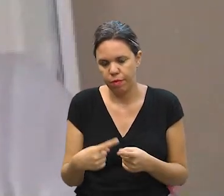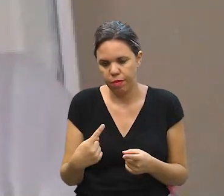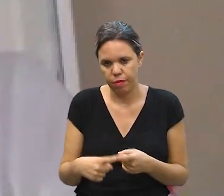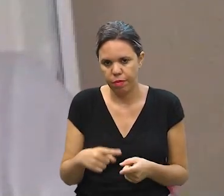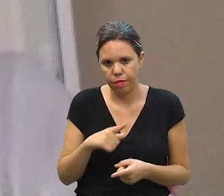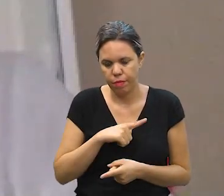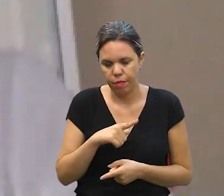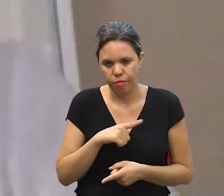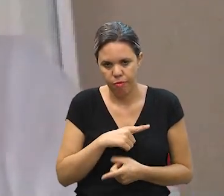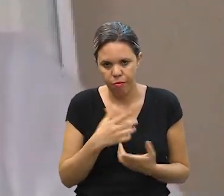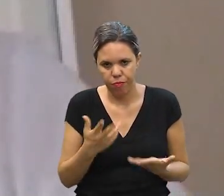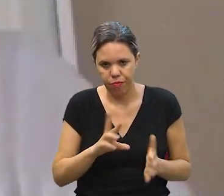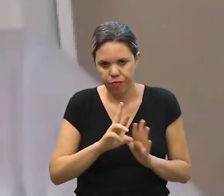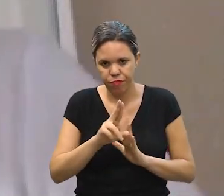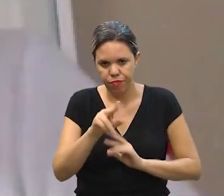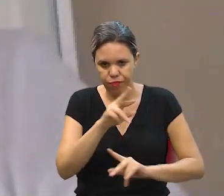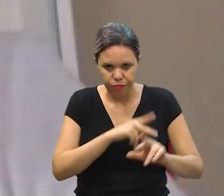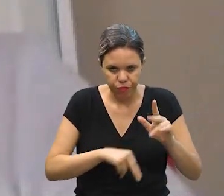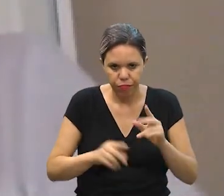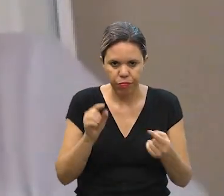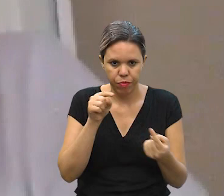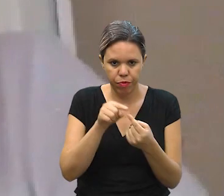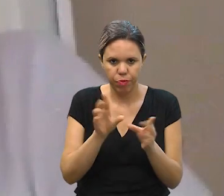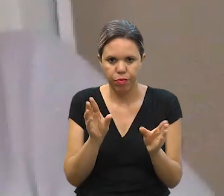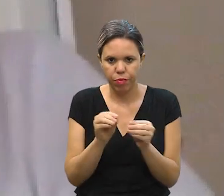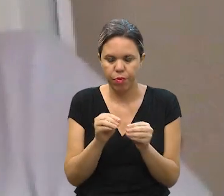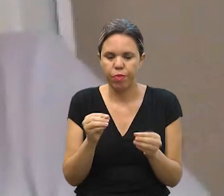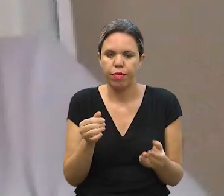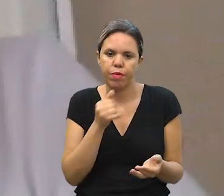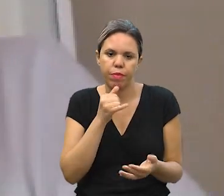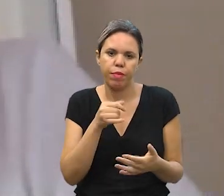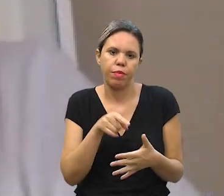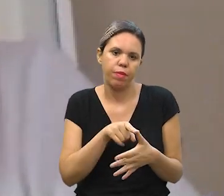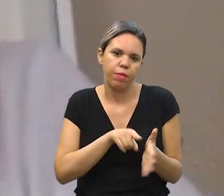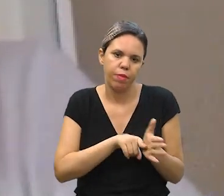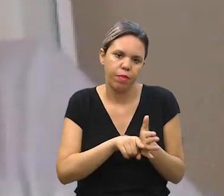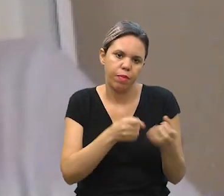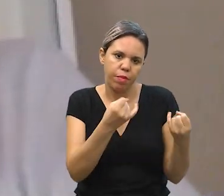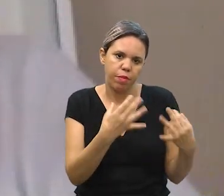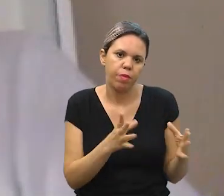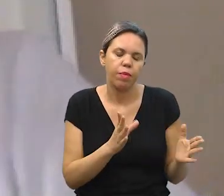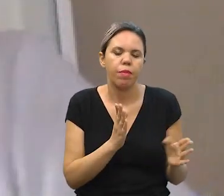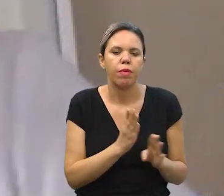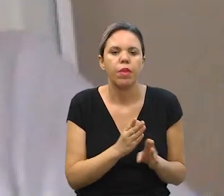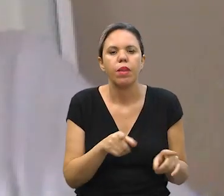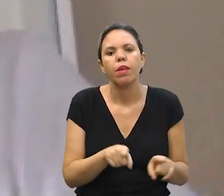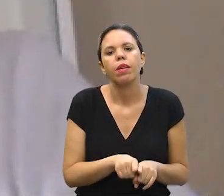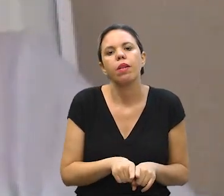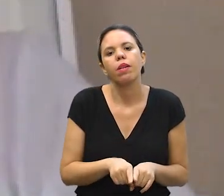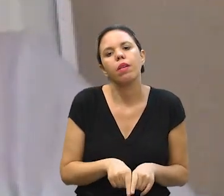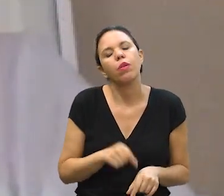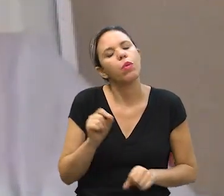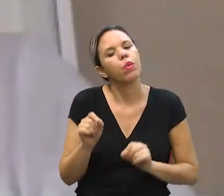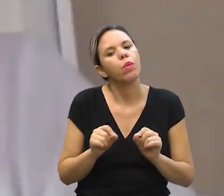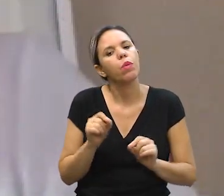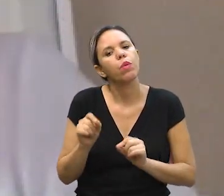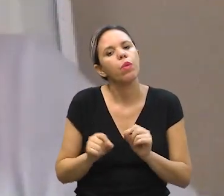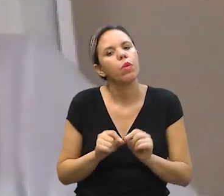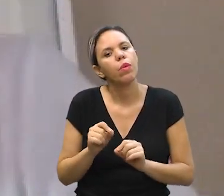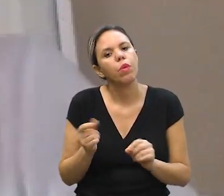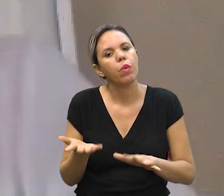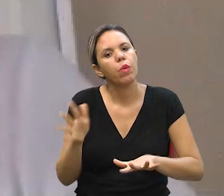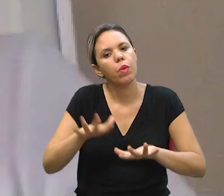eles têm várias finalidades. Uma delas é explicar o que é